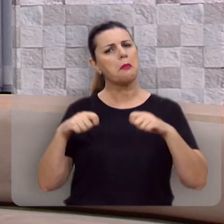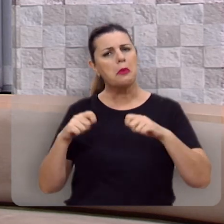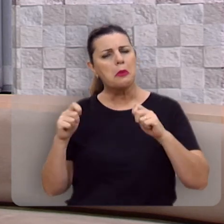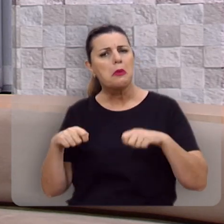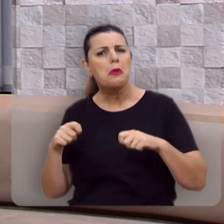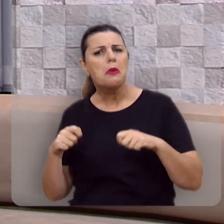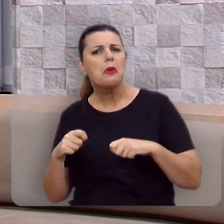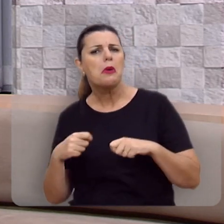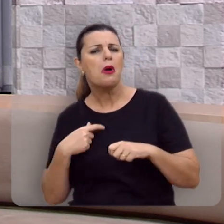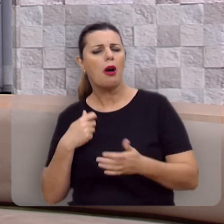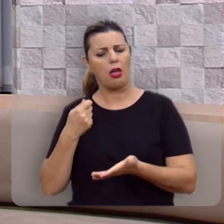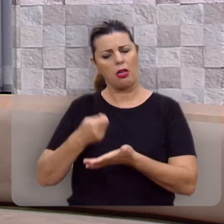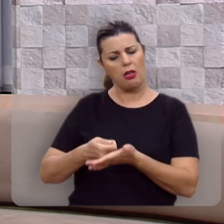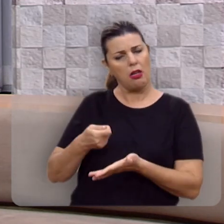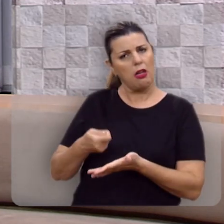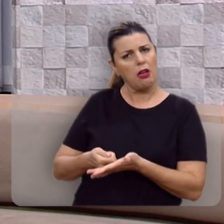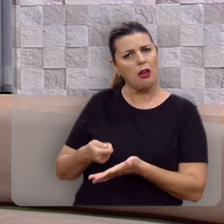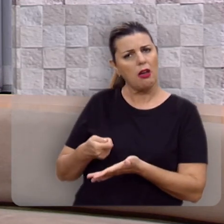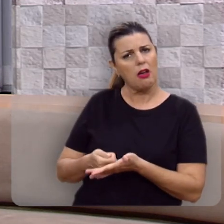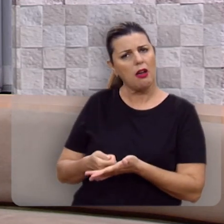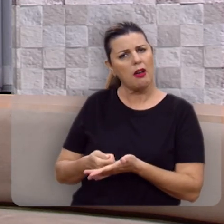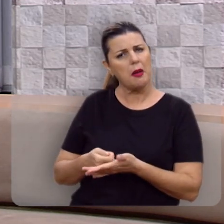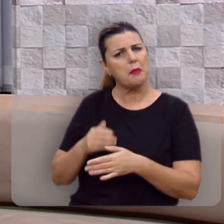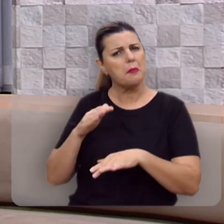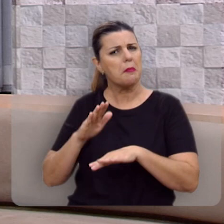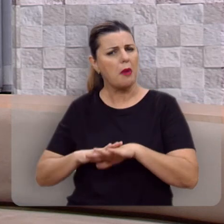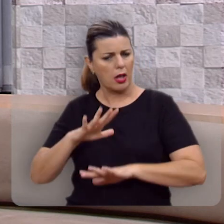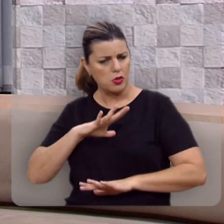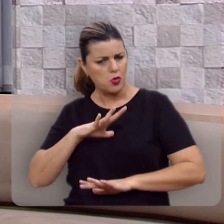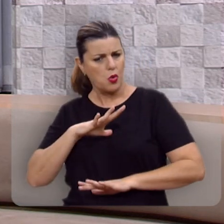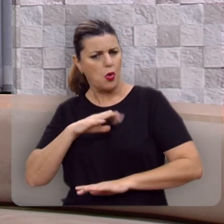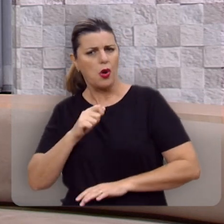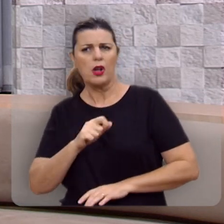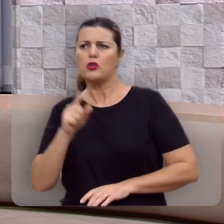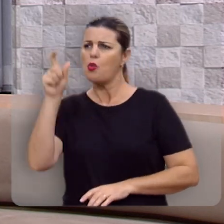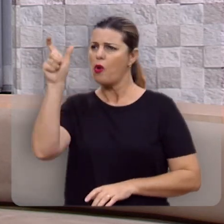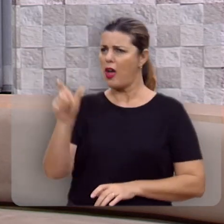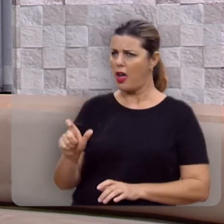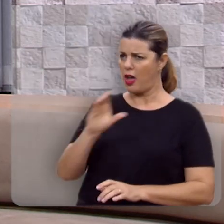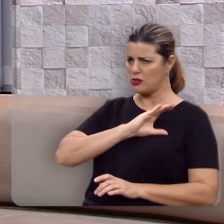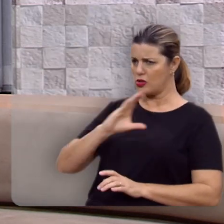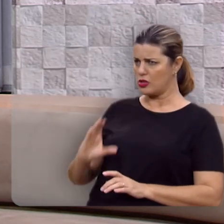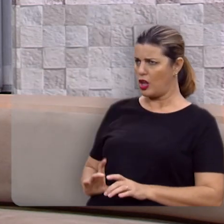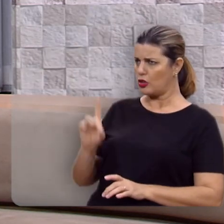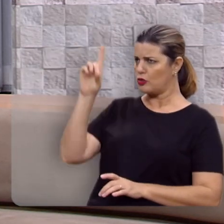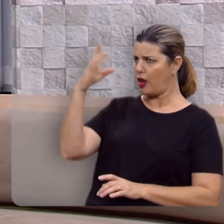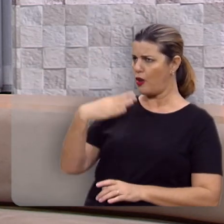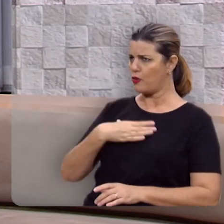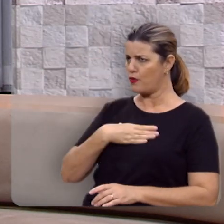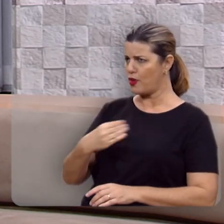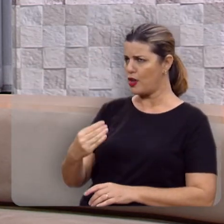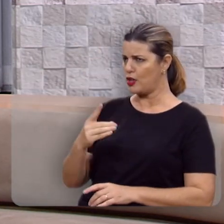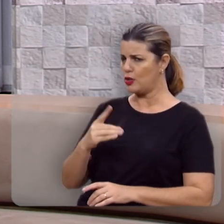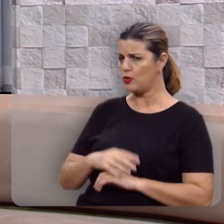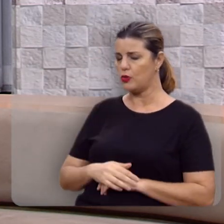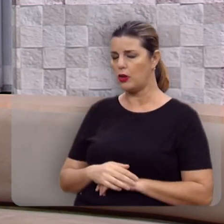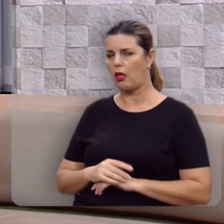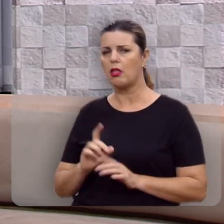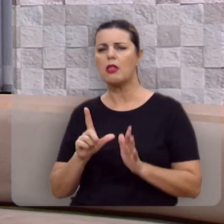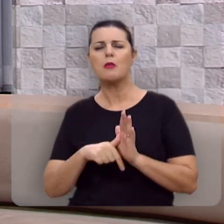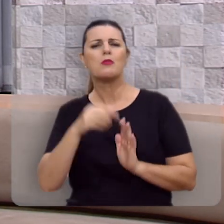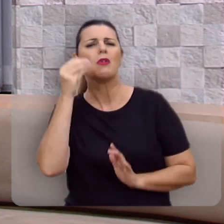capaz da afirmação mais ousada: tu és o Cristo, Filho do Deus vivo, para